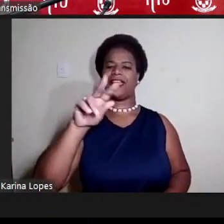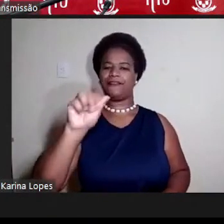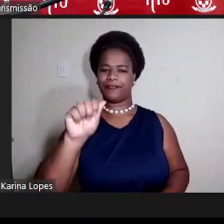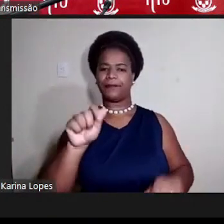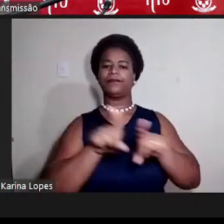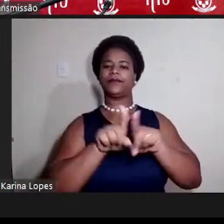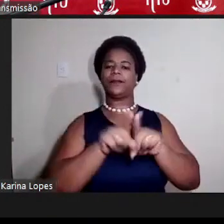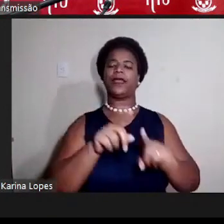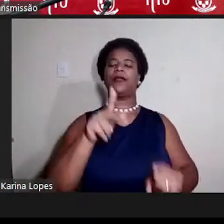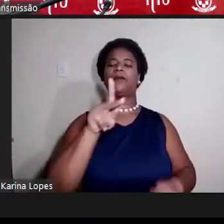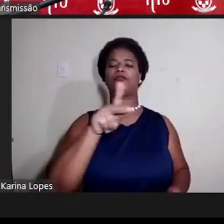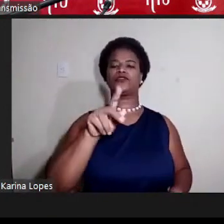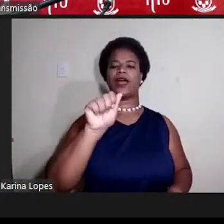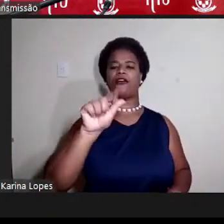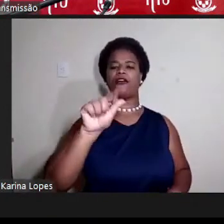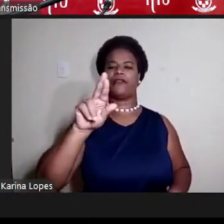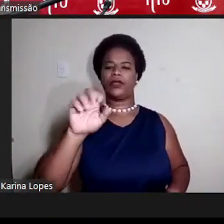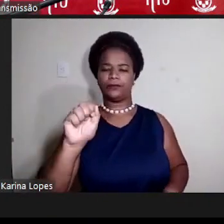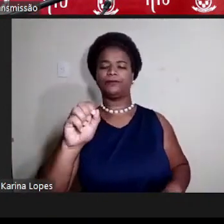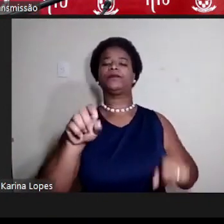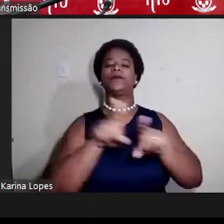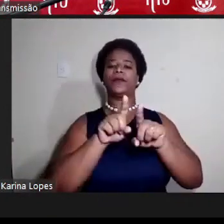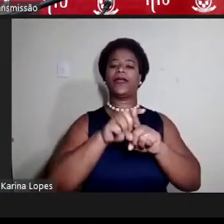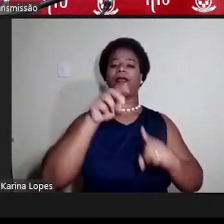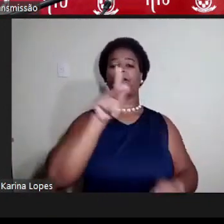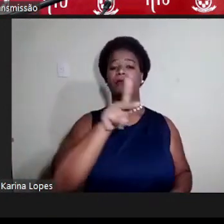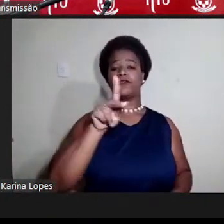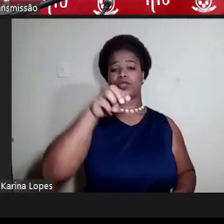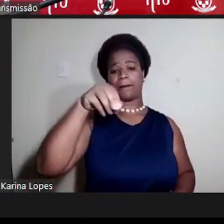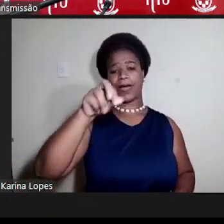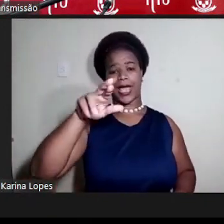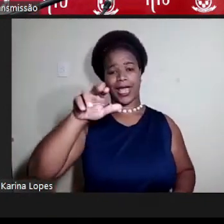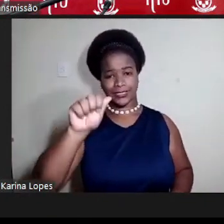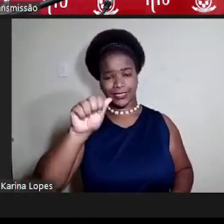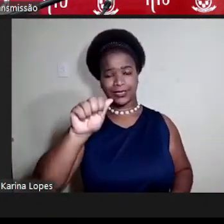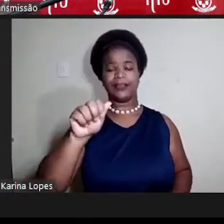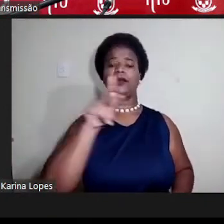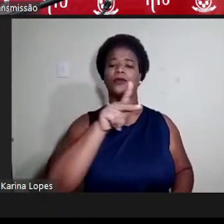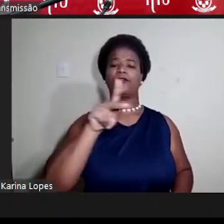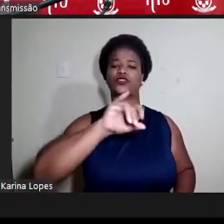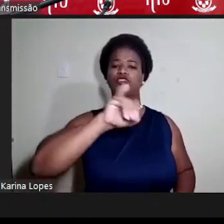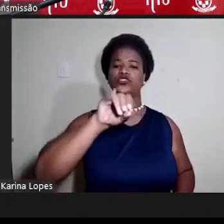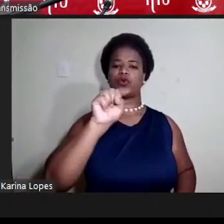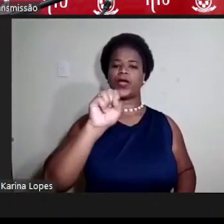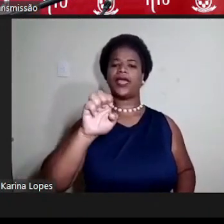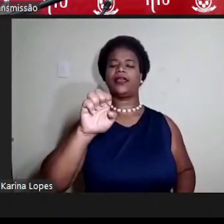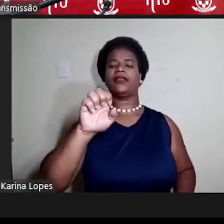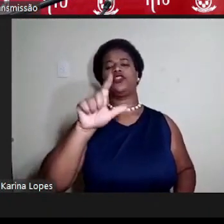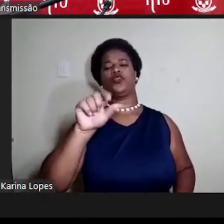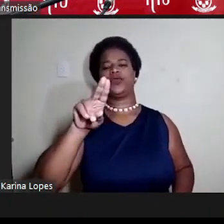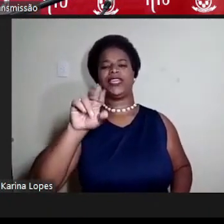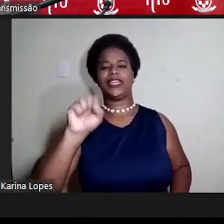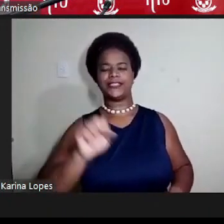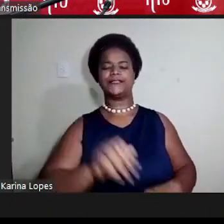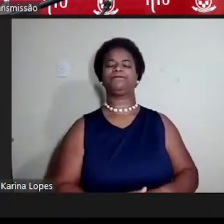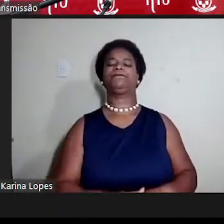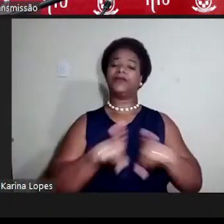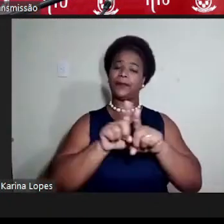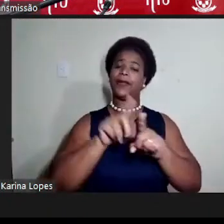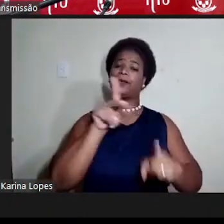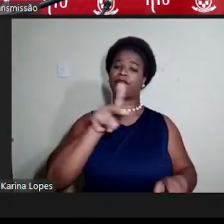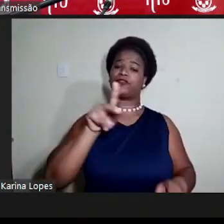Mendes, professora Márcia Falabella, professor José Luiz Ribeiro e professora Malu Ribeiro. Aos